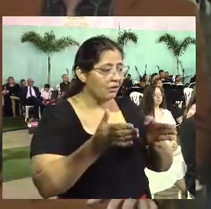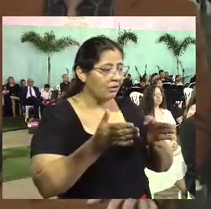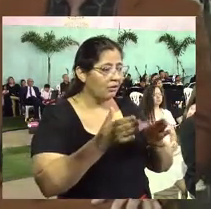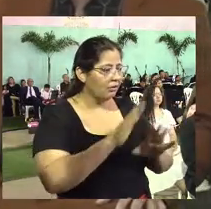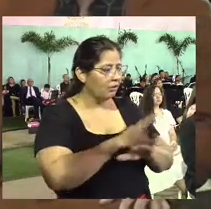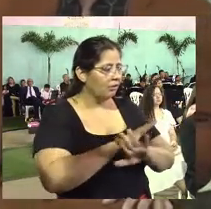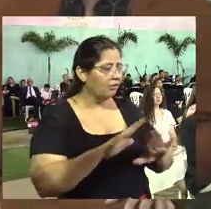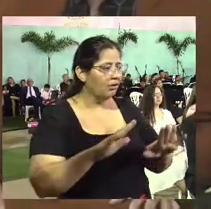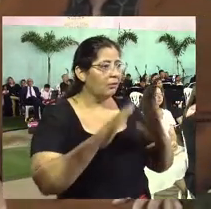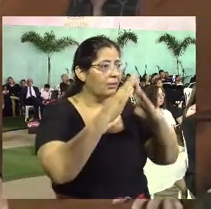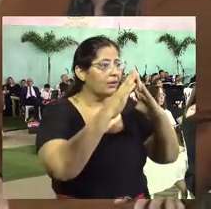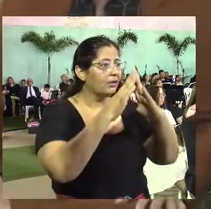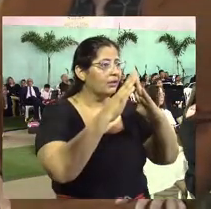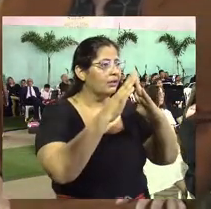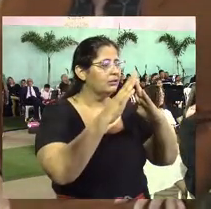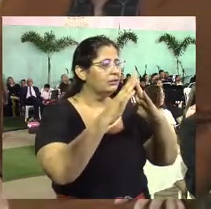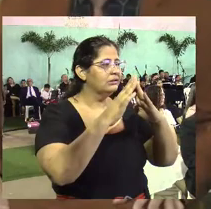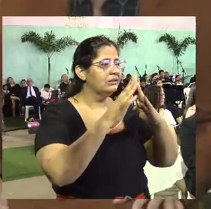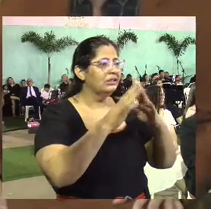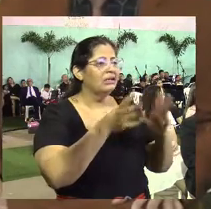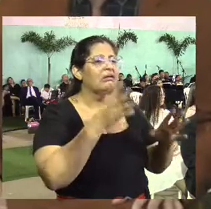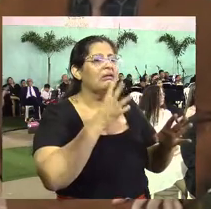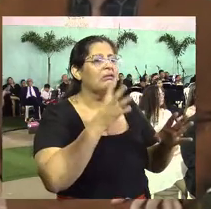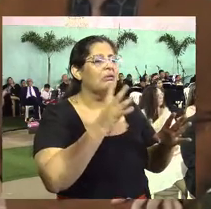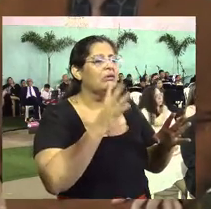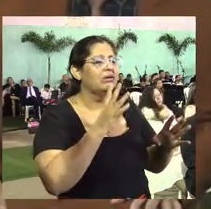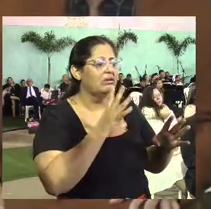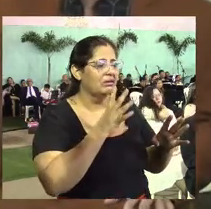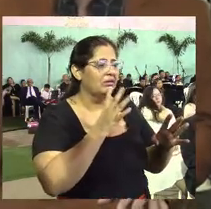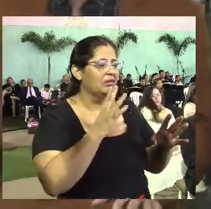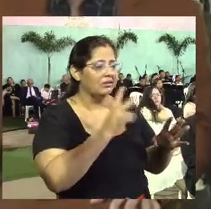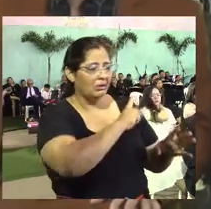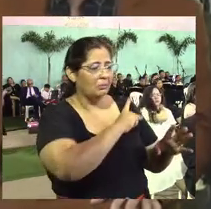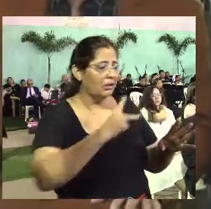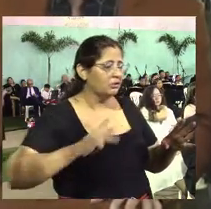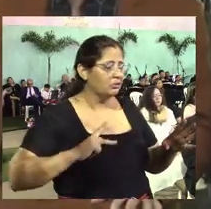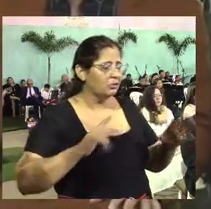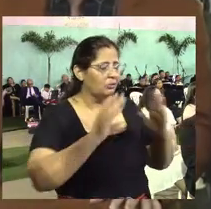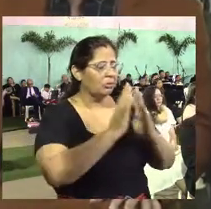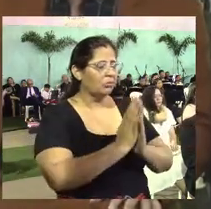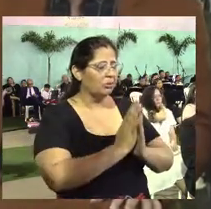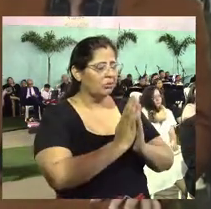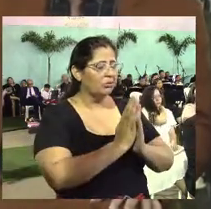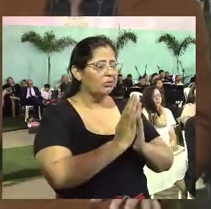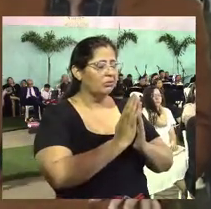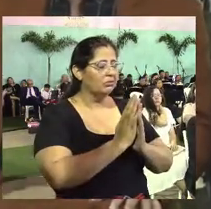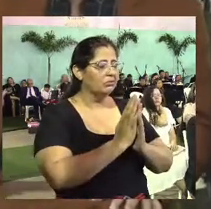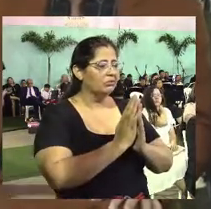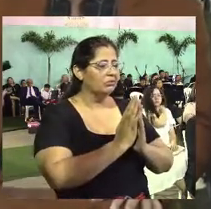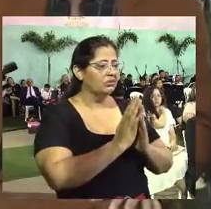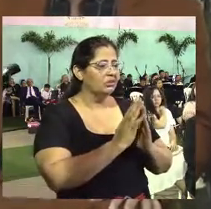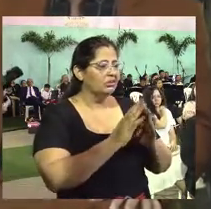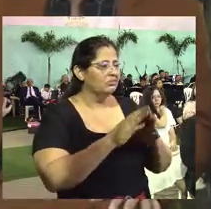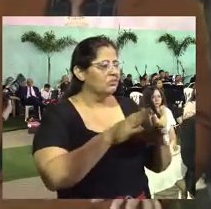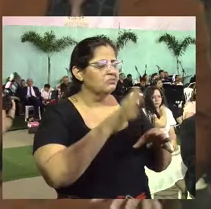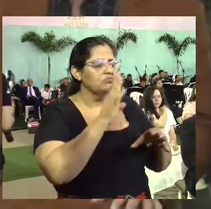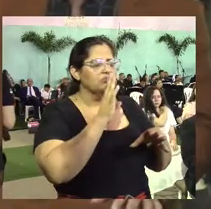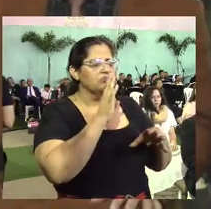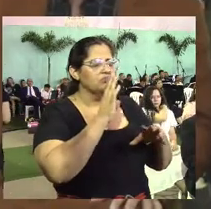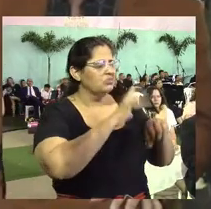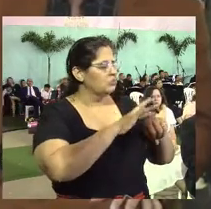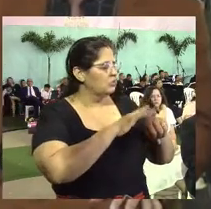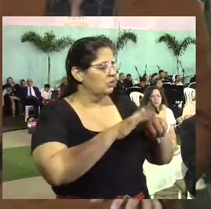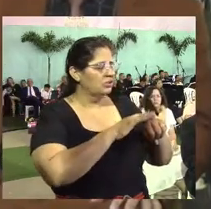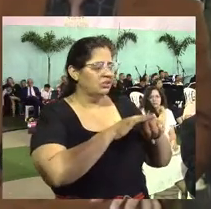alta e ele quer conhecer o pastor que orou por ele ele tava em coma eles que